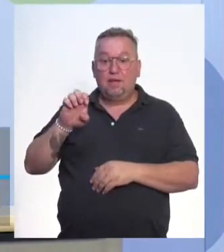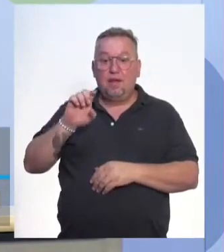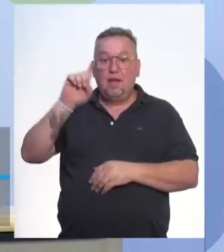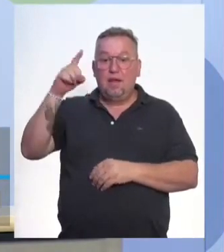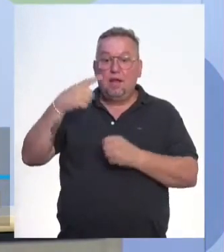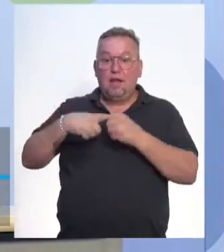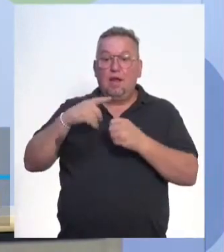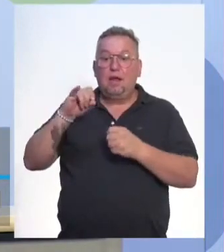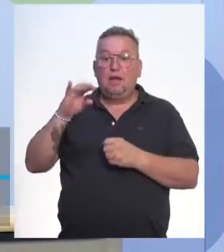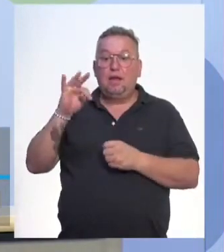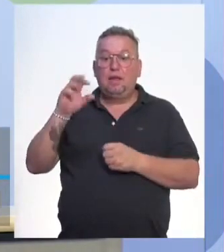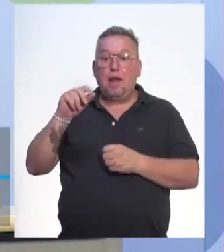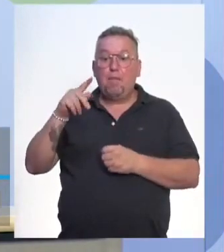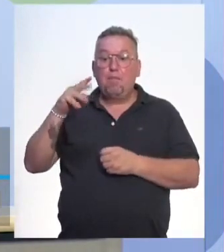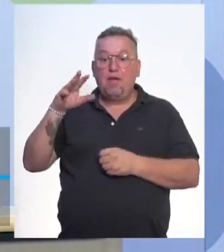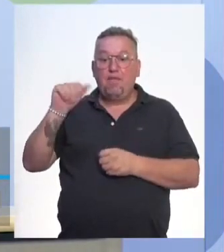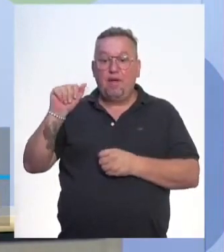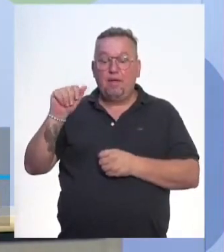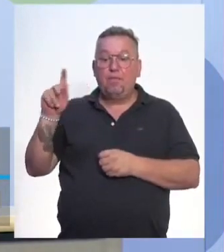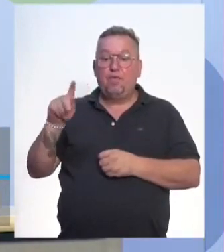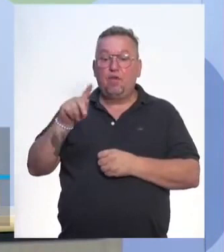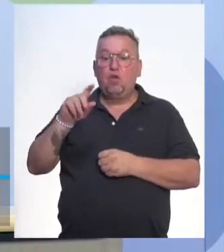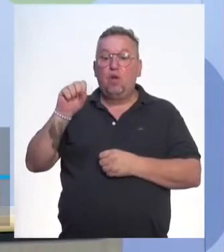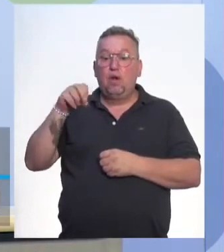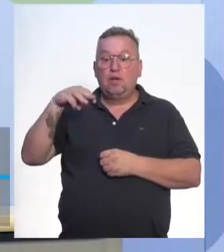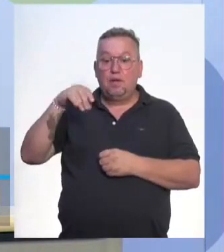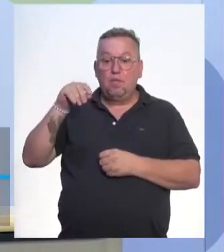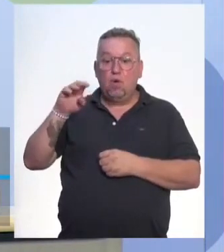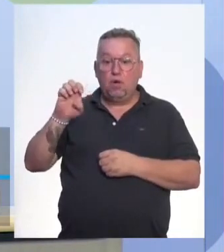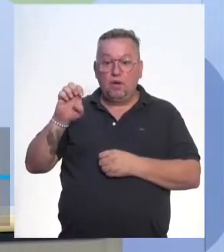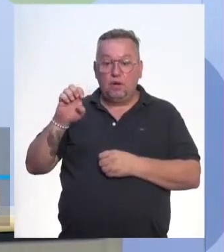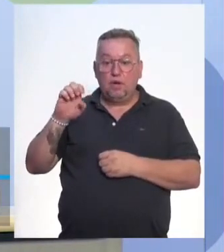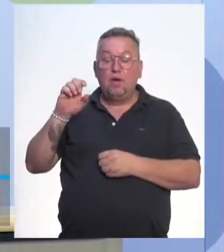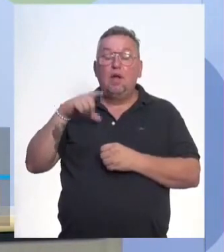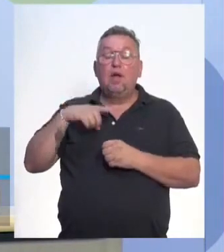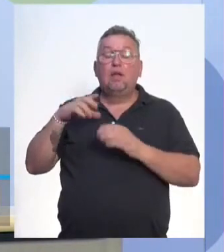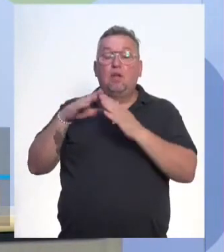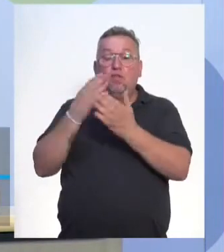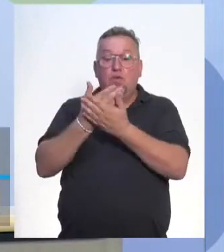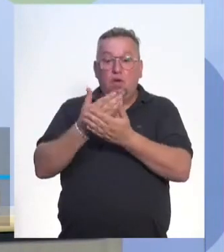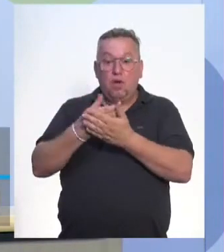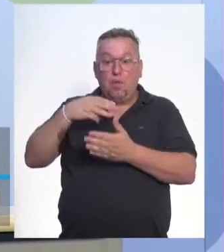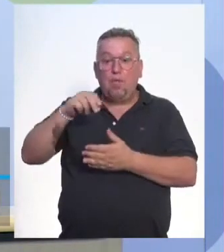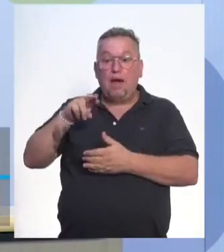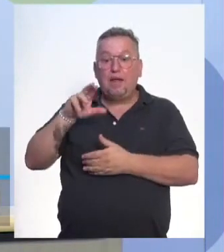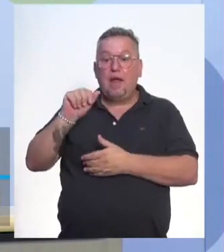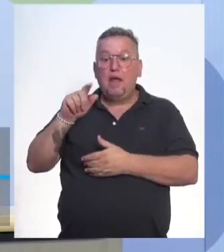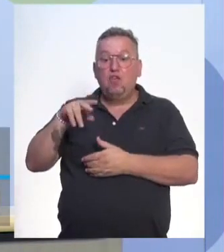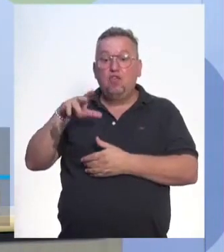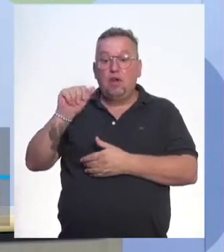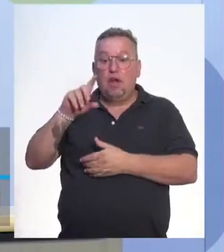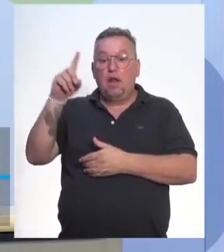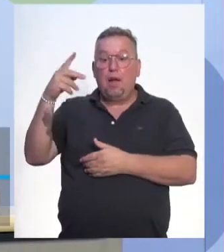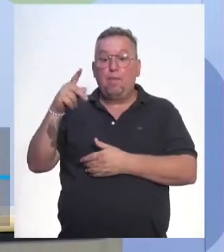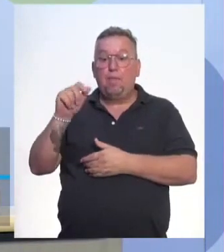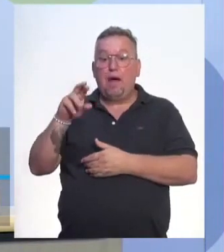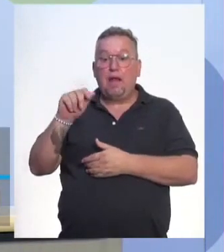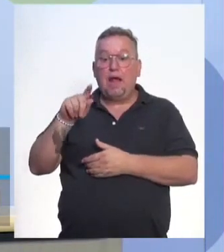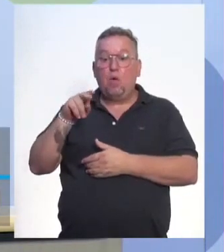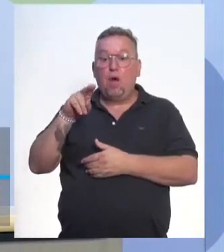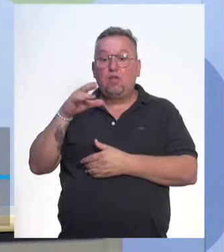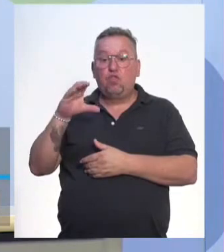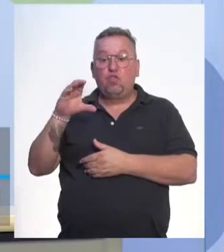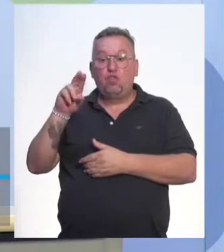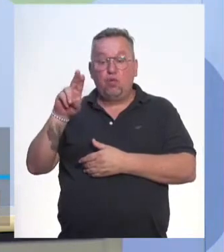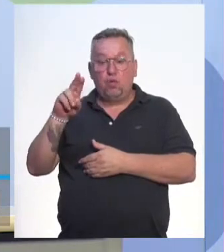de Itapeva. Professora Simone, da PEI Maria Ângela Batista Dias, de Paraguaçu. Professora Marlene,